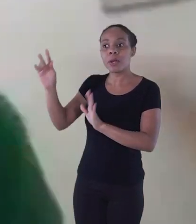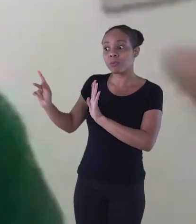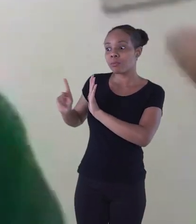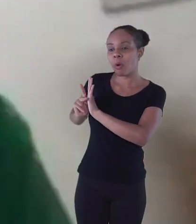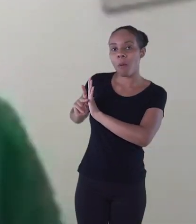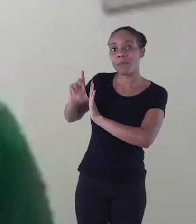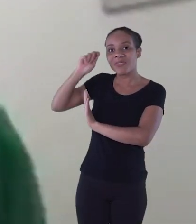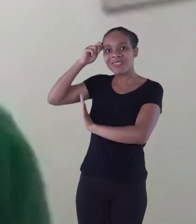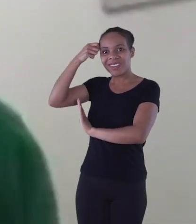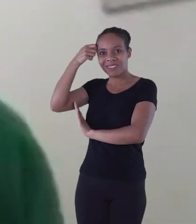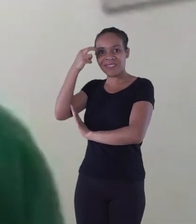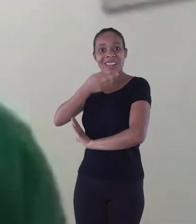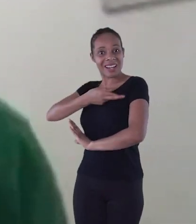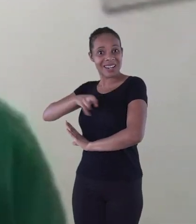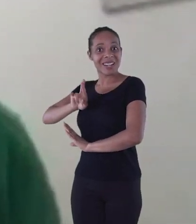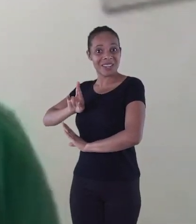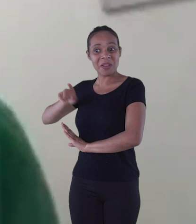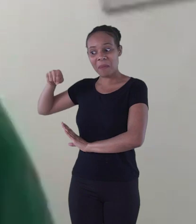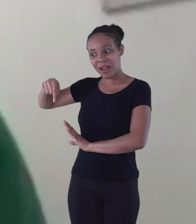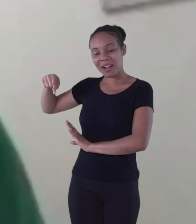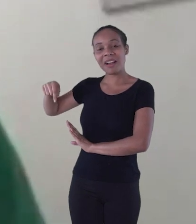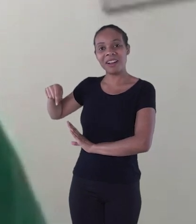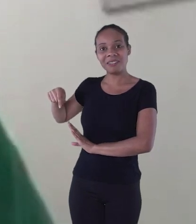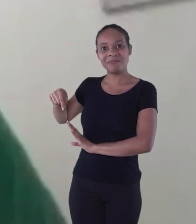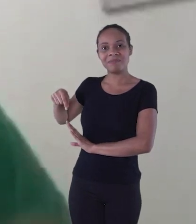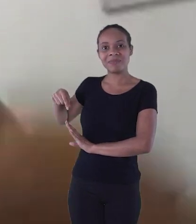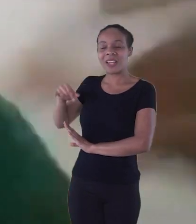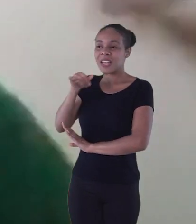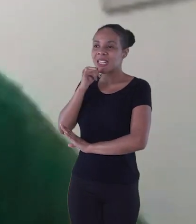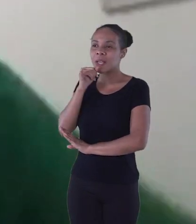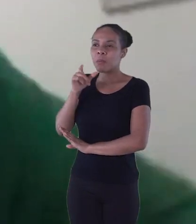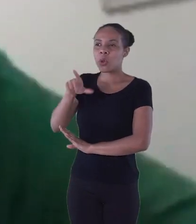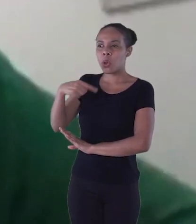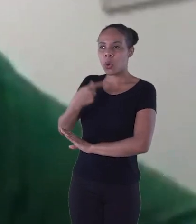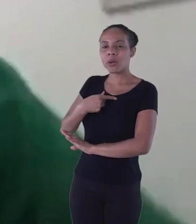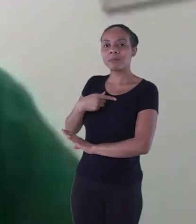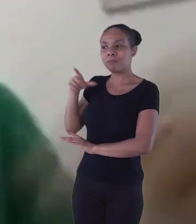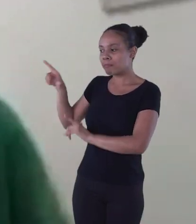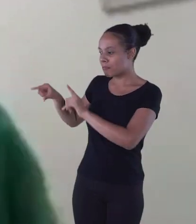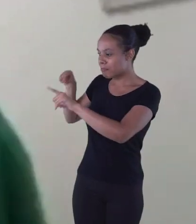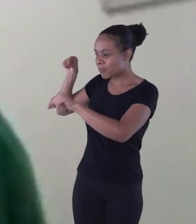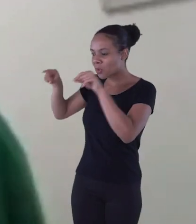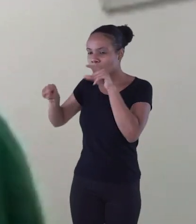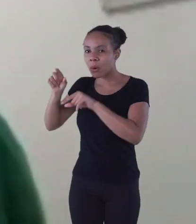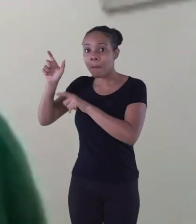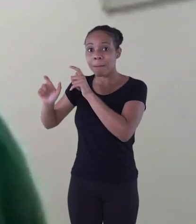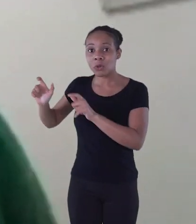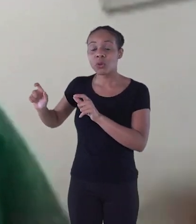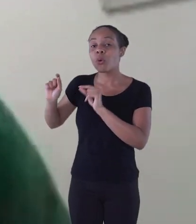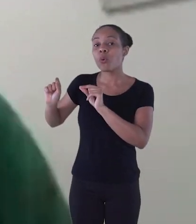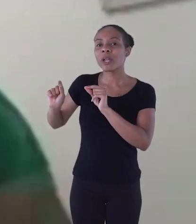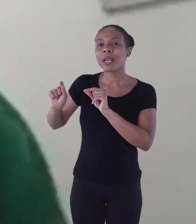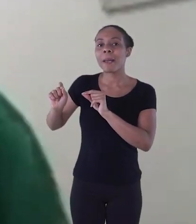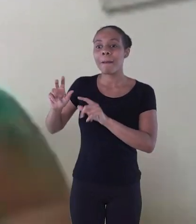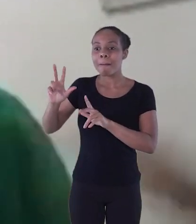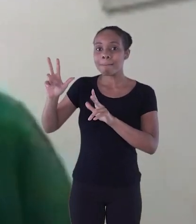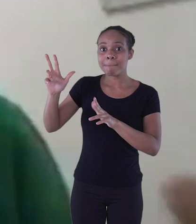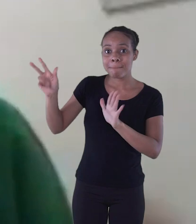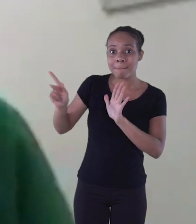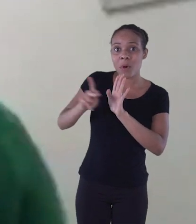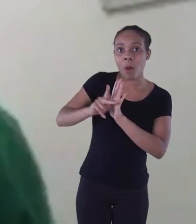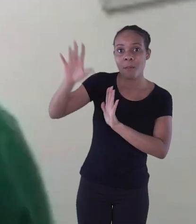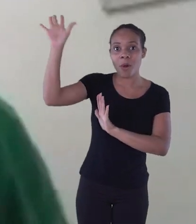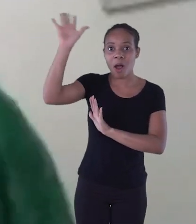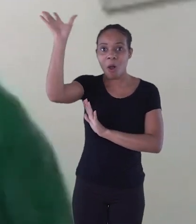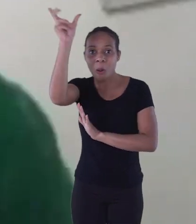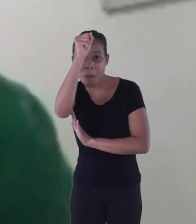a gente também foi pegando personagens que está criando o Santo Daime, personagens do Candomblé, formadores da Umbanda, religiosidade no interior